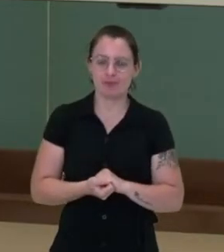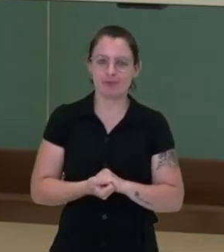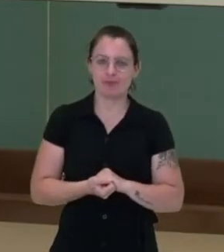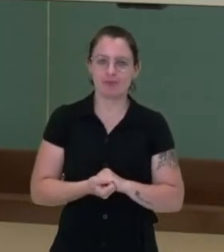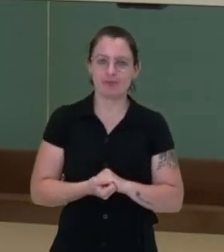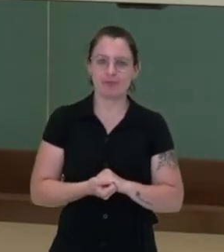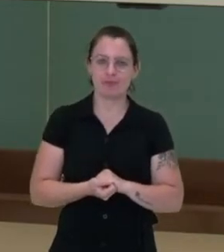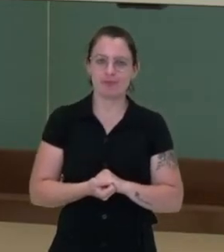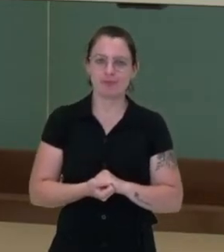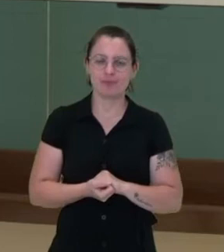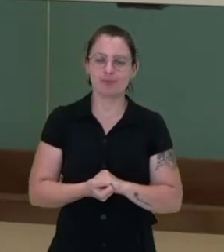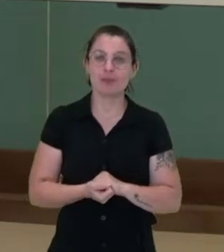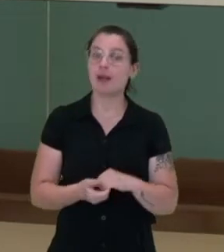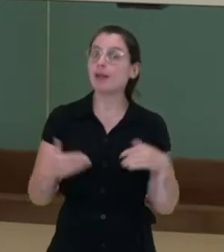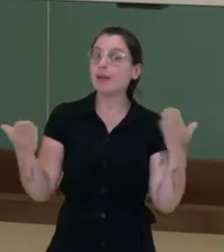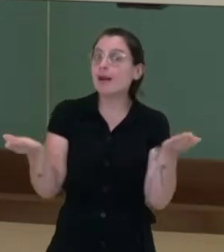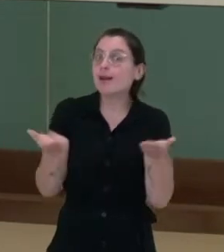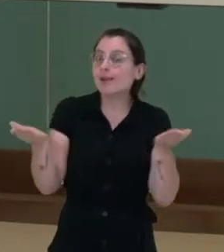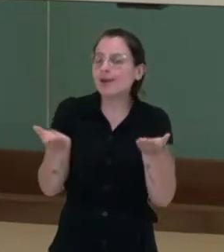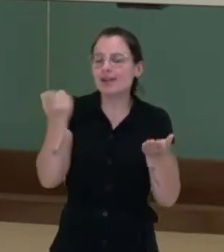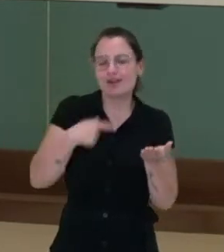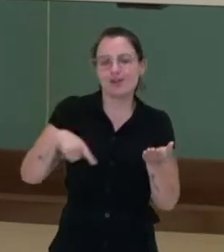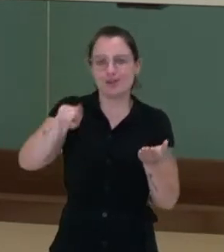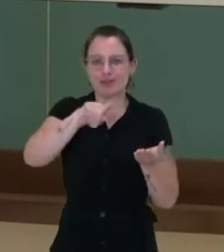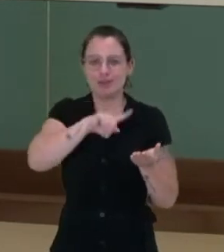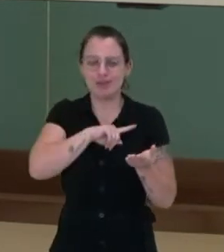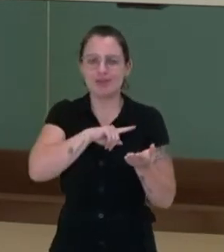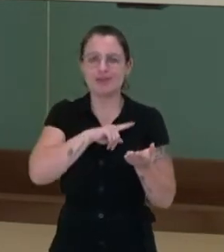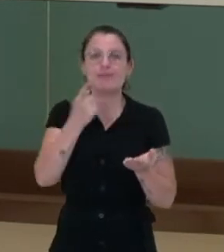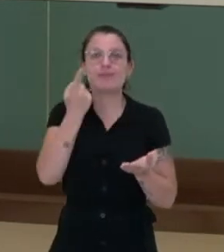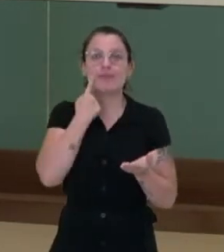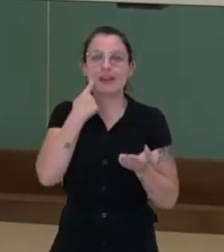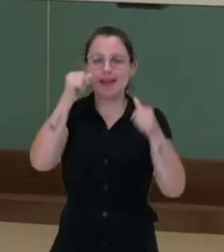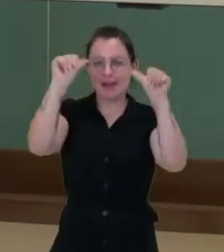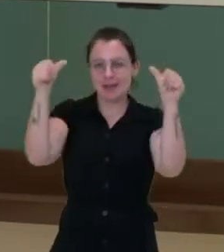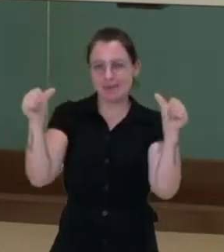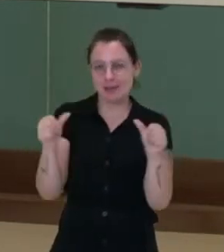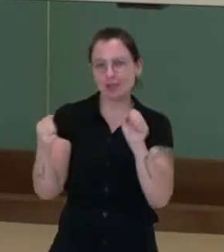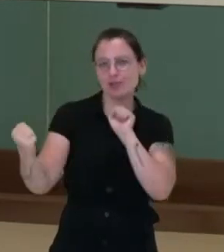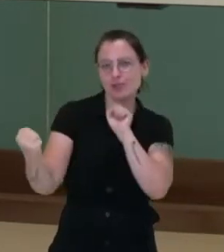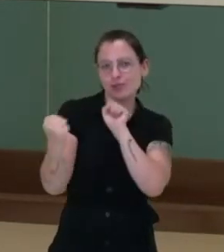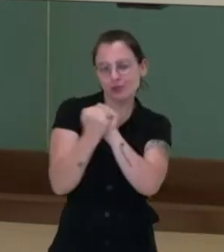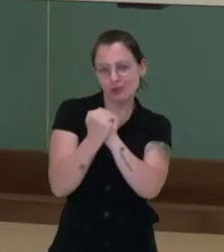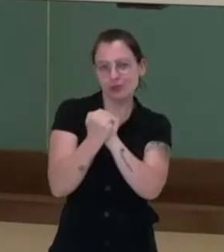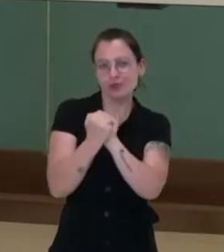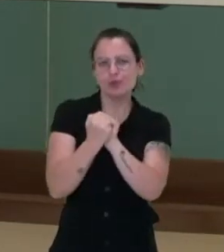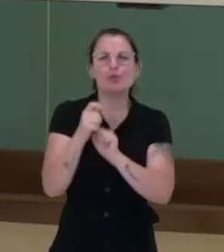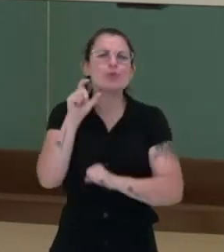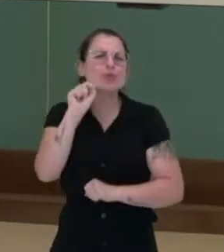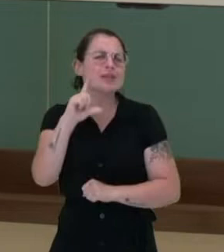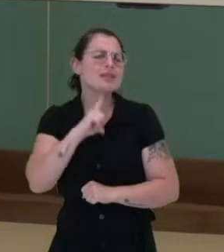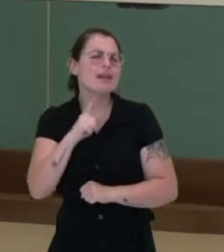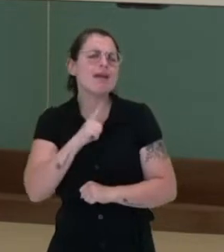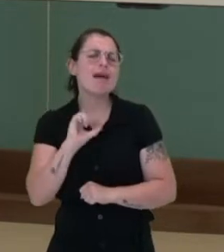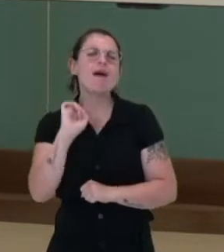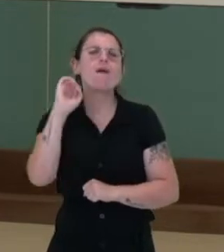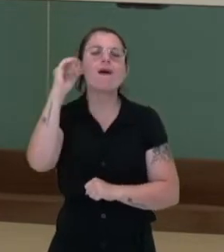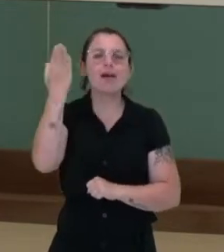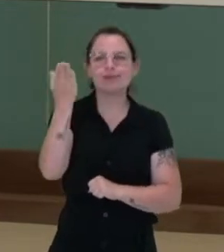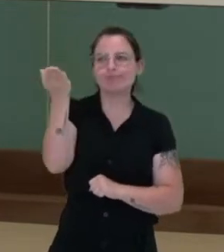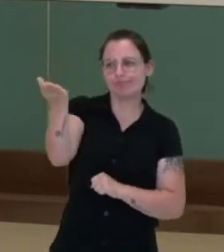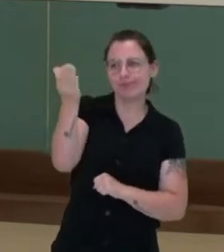importantes. E a gente vai observar essa imagem juntos. O que será que está acontecendo com esta